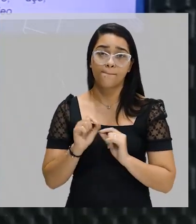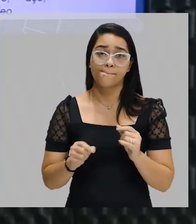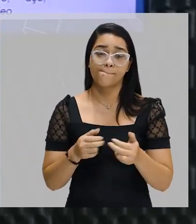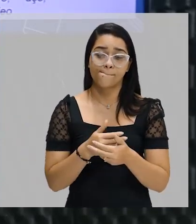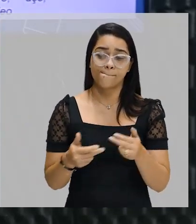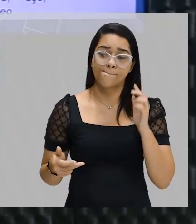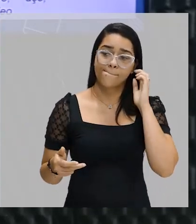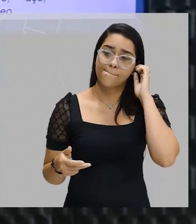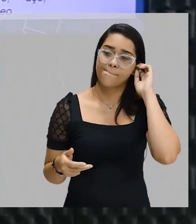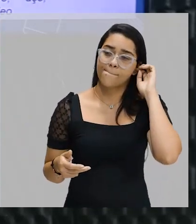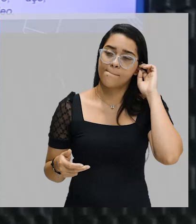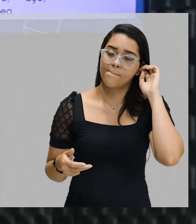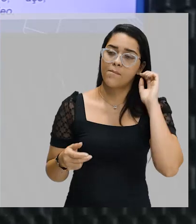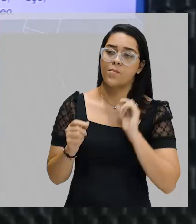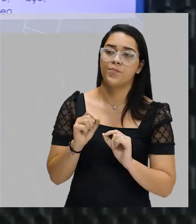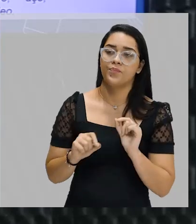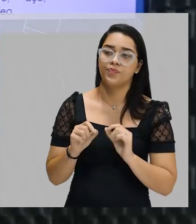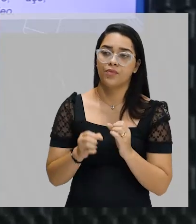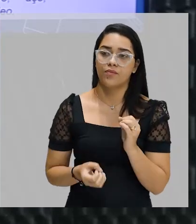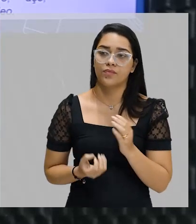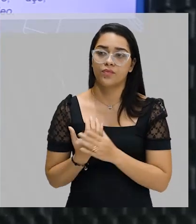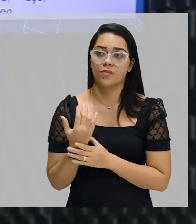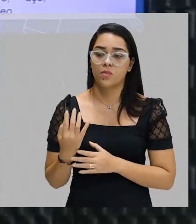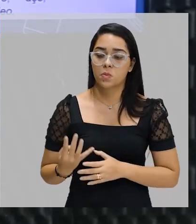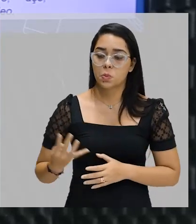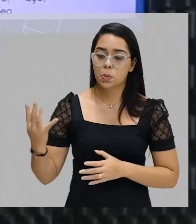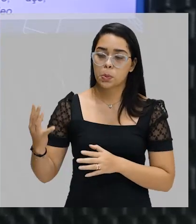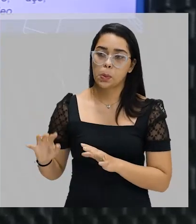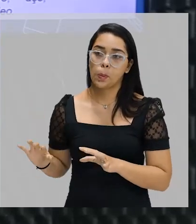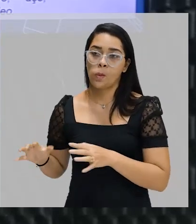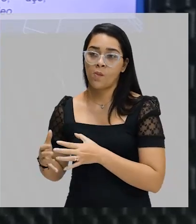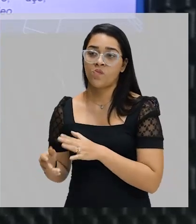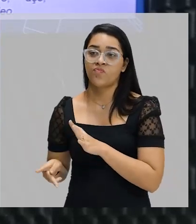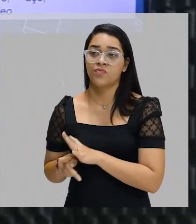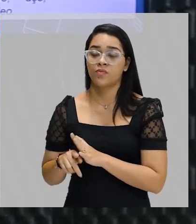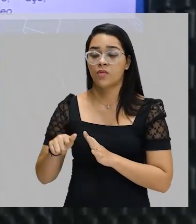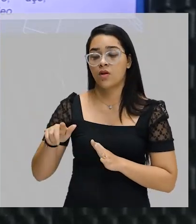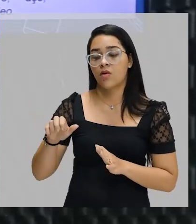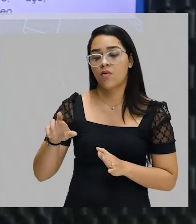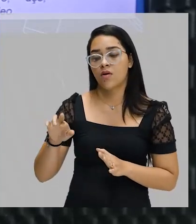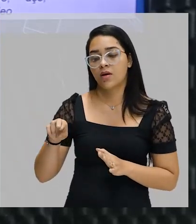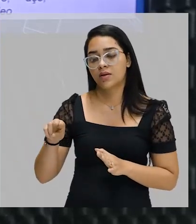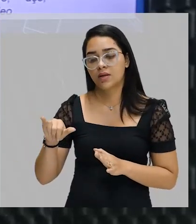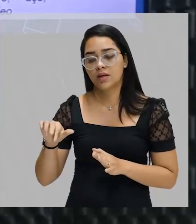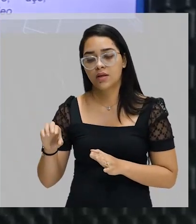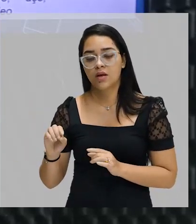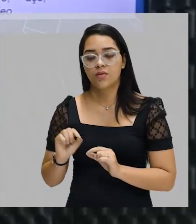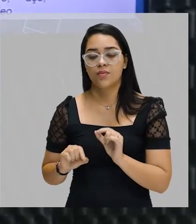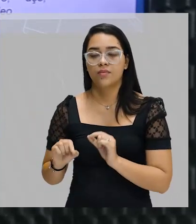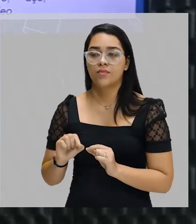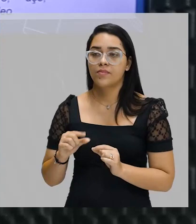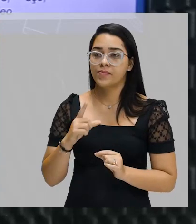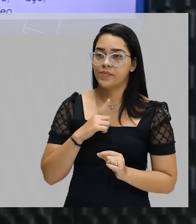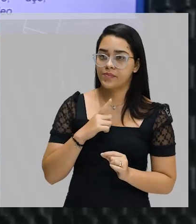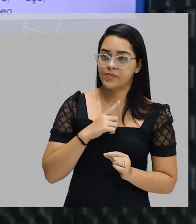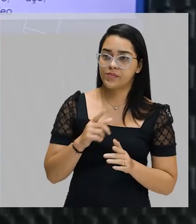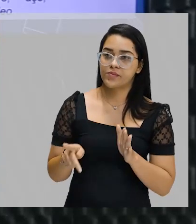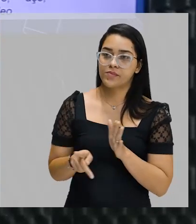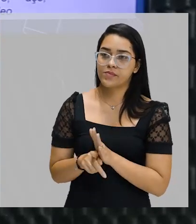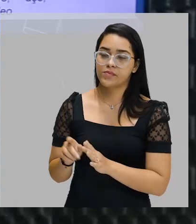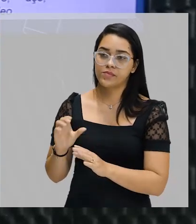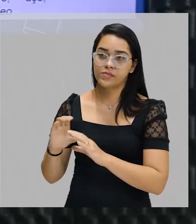existem correntes que defendem o surgimento de um quarto setor, o setor quaternário, que seria atrelado ao que, Marcos? Justamente